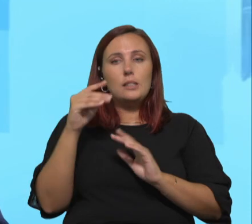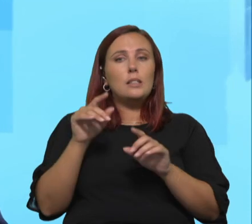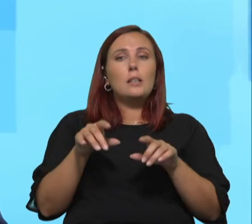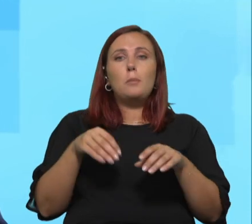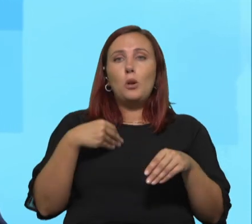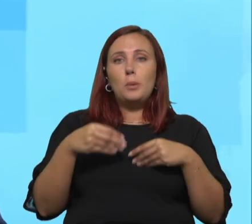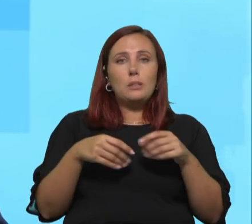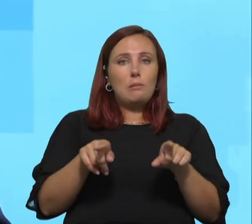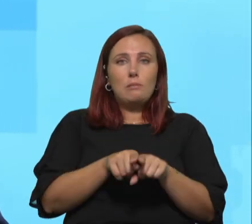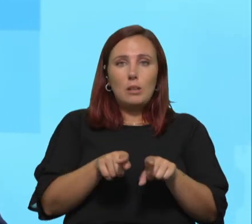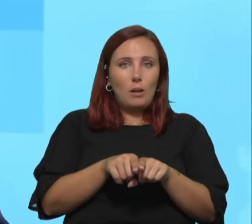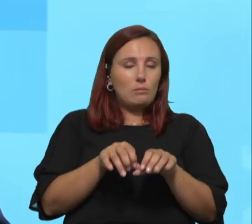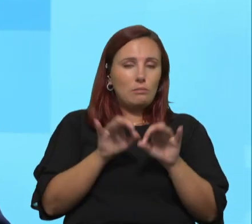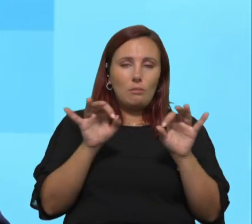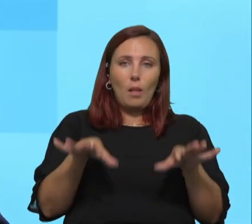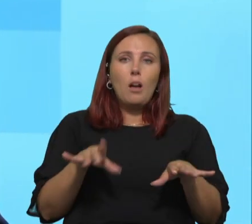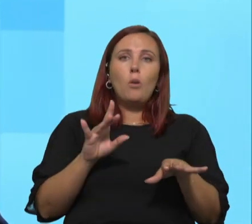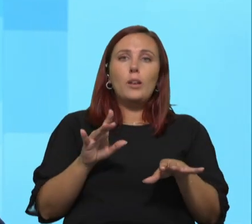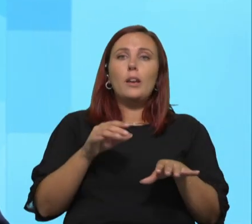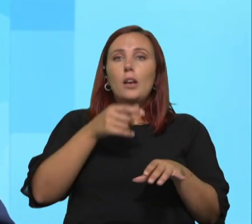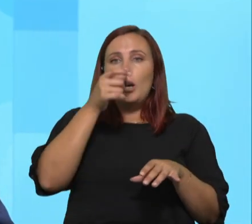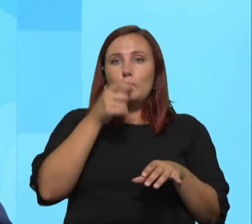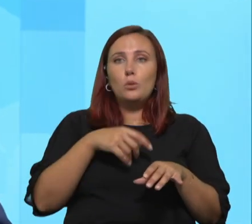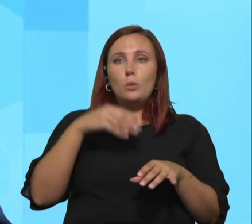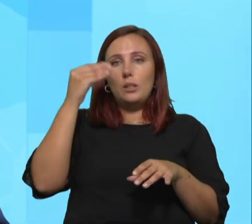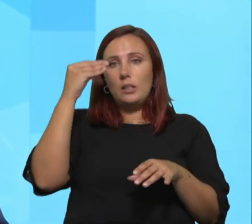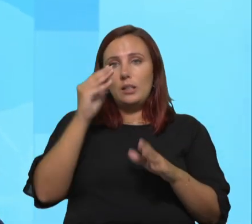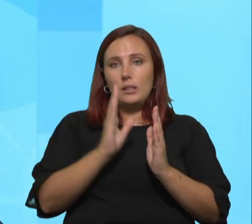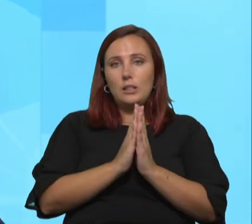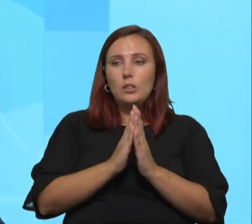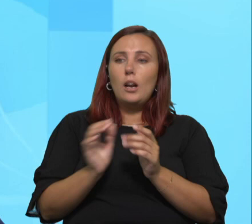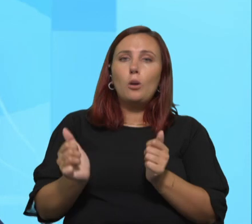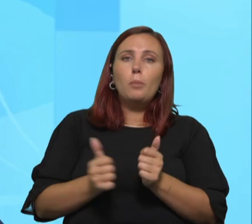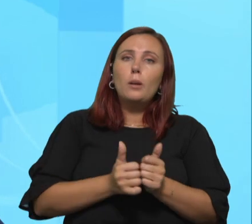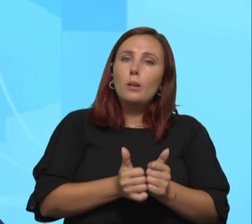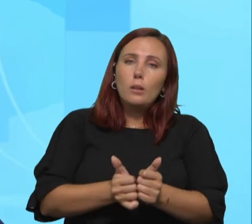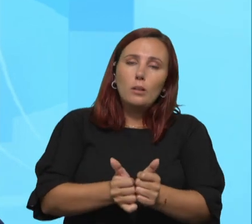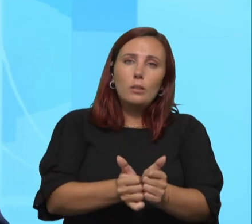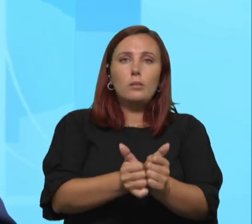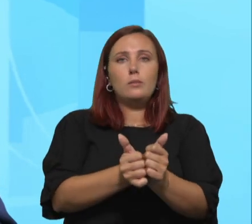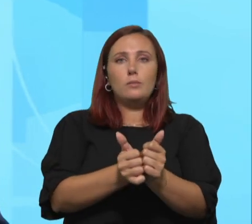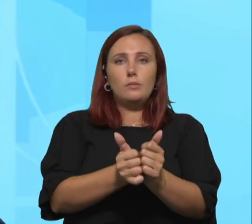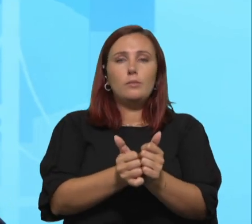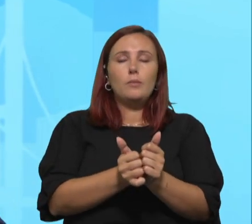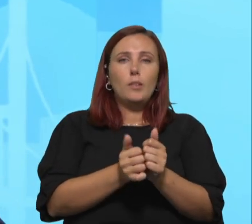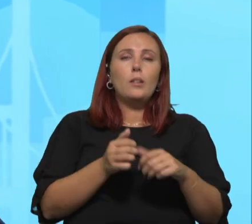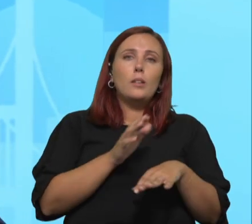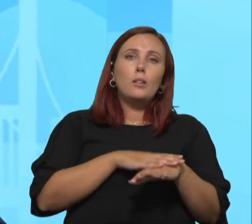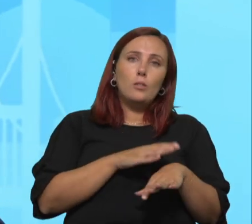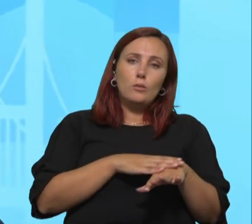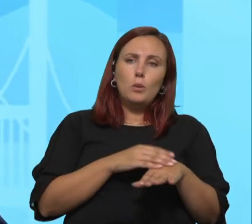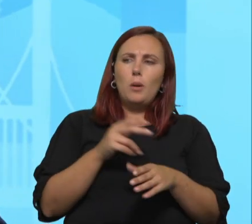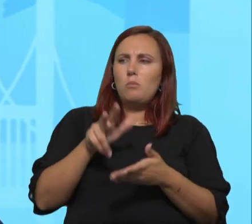o catequista mais como um papel de acompanhar este caminho. Aliás, o itinerário da catequese aprovado há bem pouco